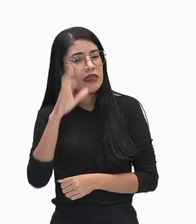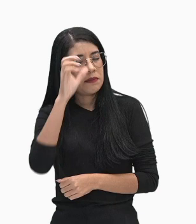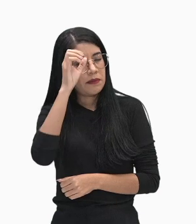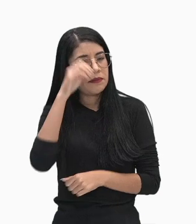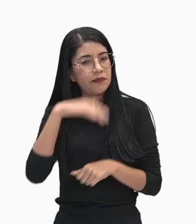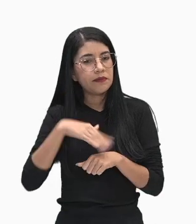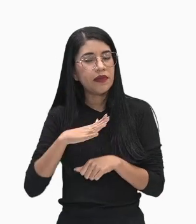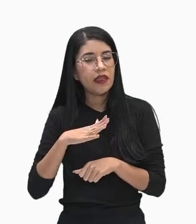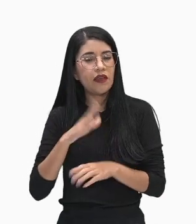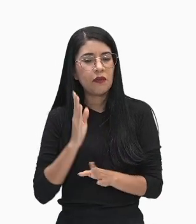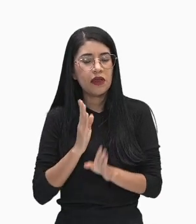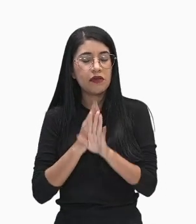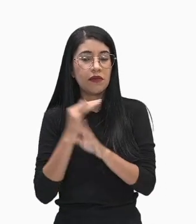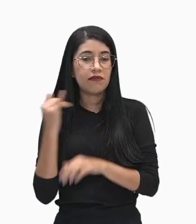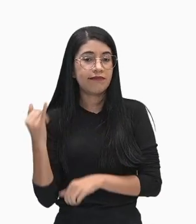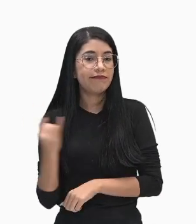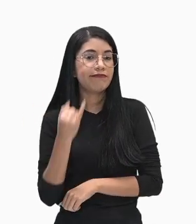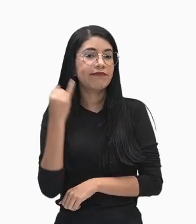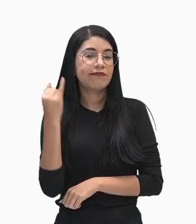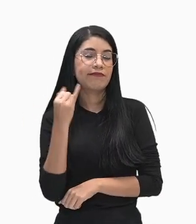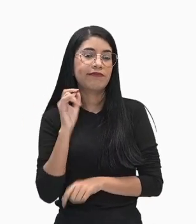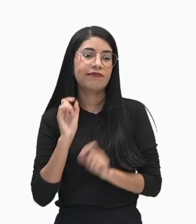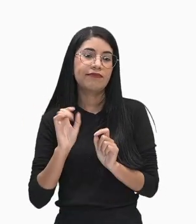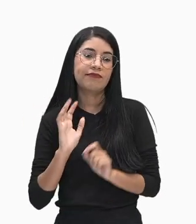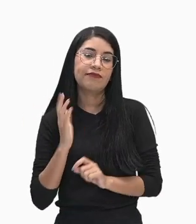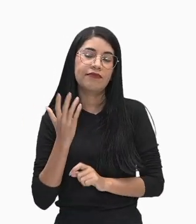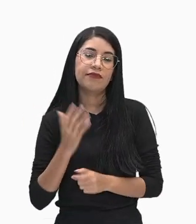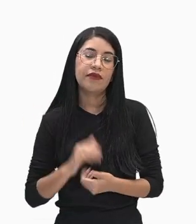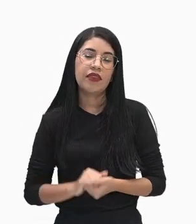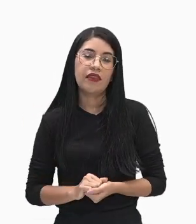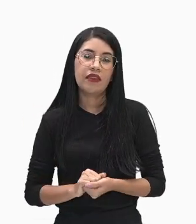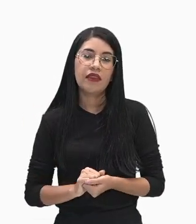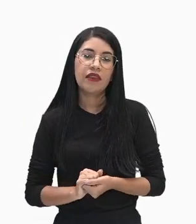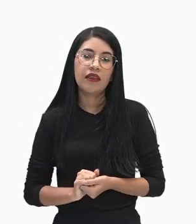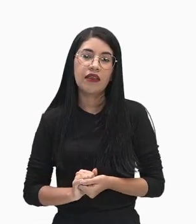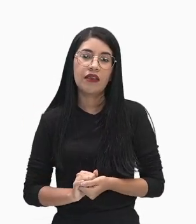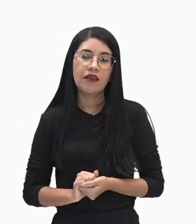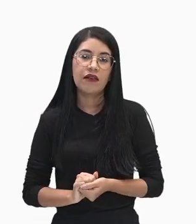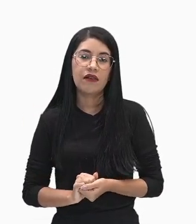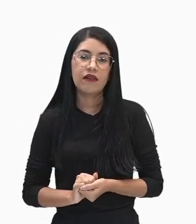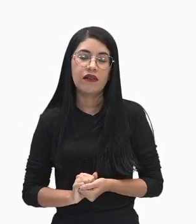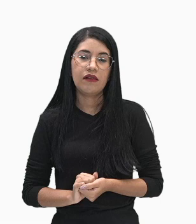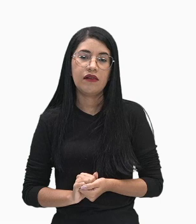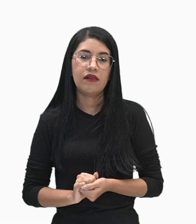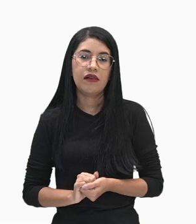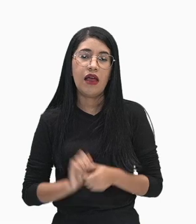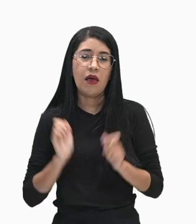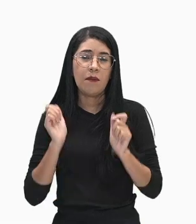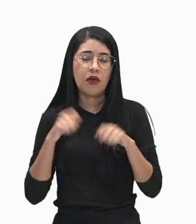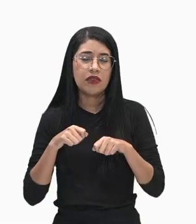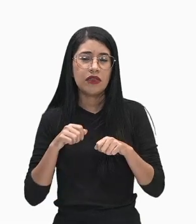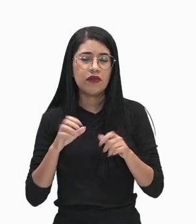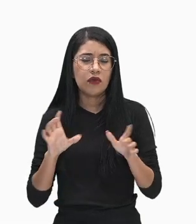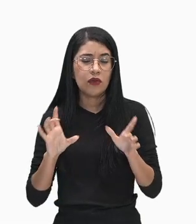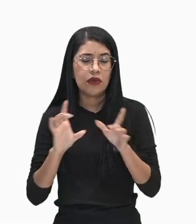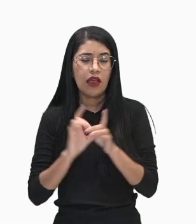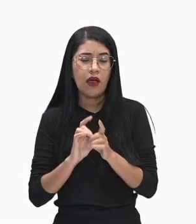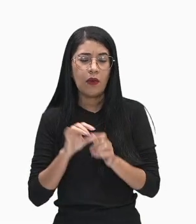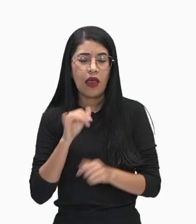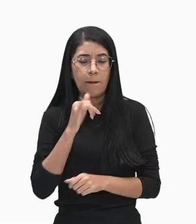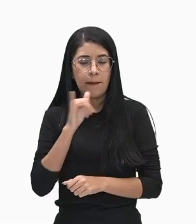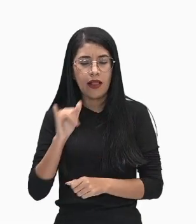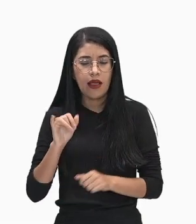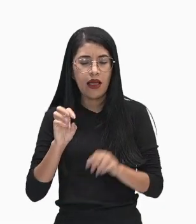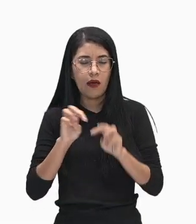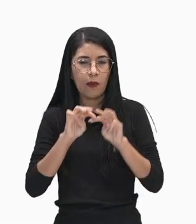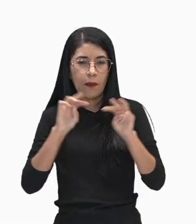descoberta muito importante que fez com que tivesse a junção da eletricidade com o